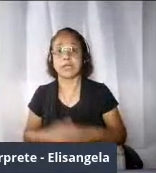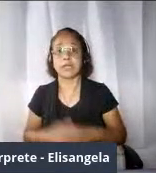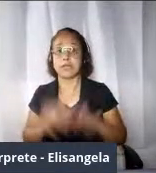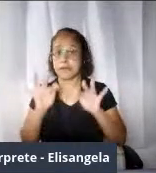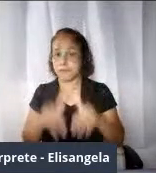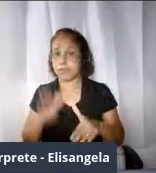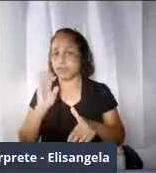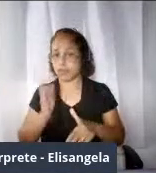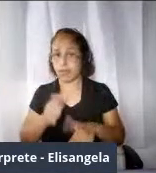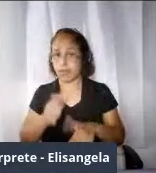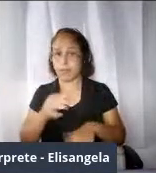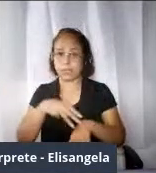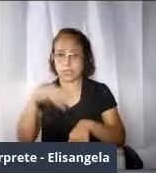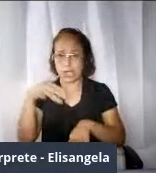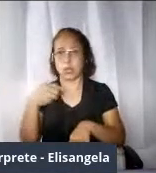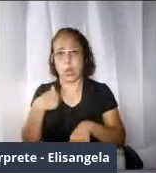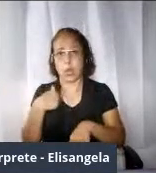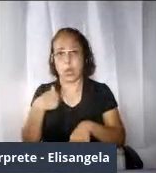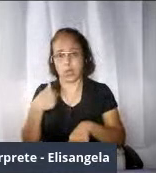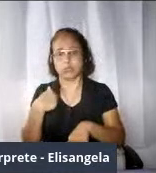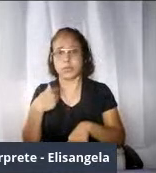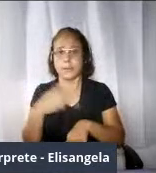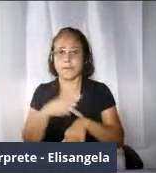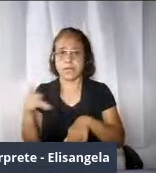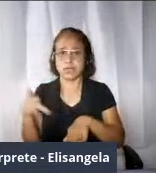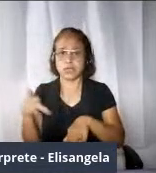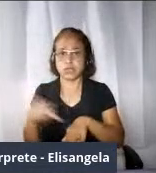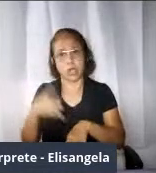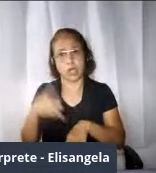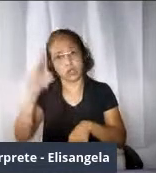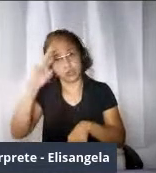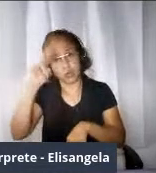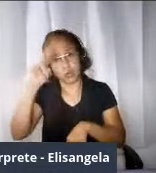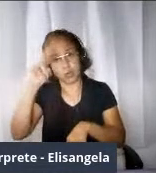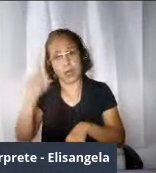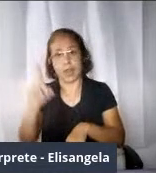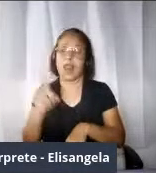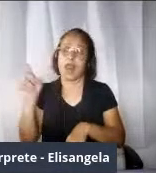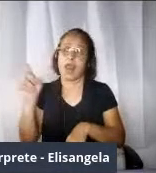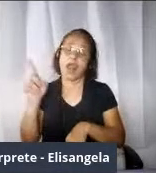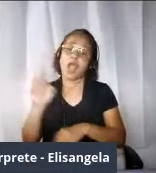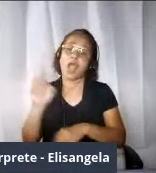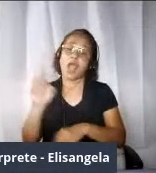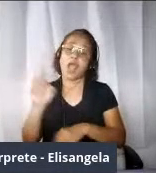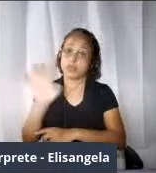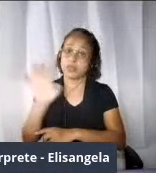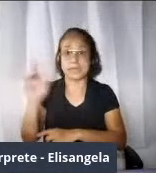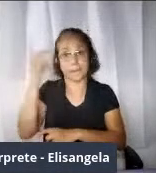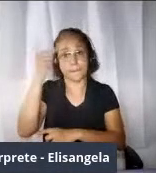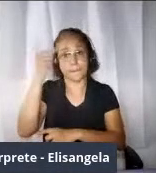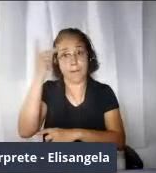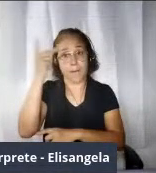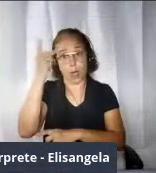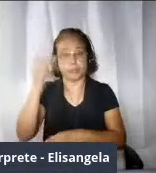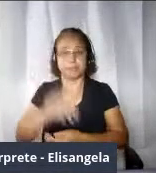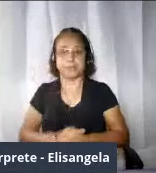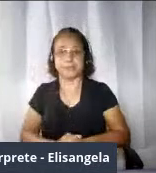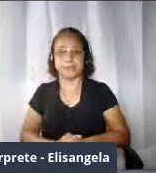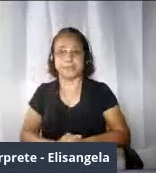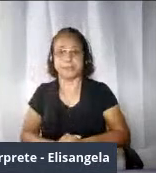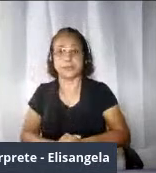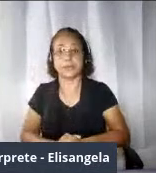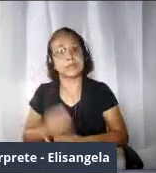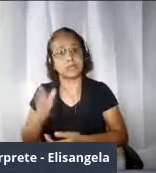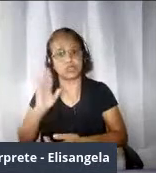de História na Rede Básica Municipal de São Paulo. E nesse momento em que estava entrando em vigor a